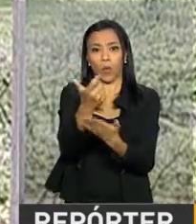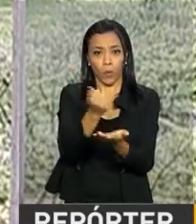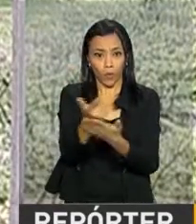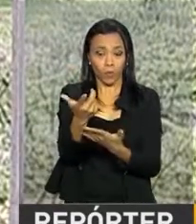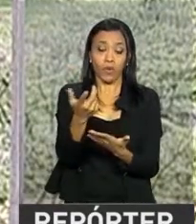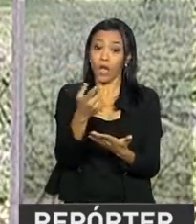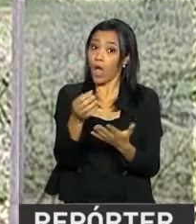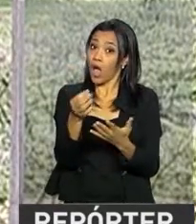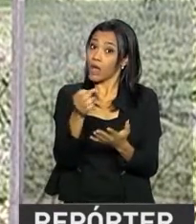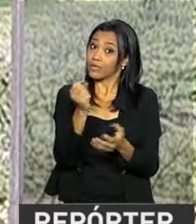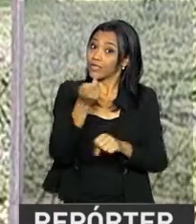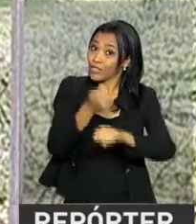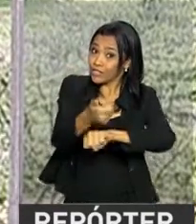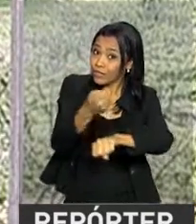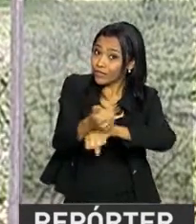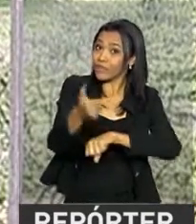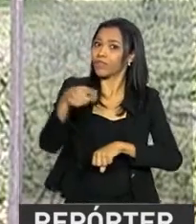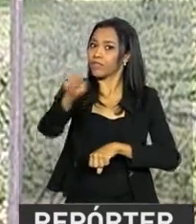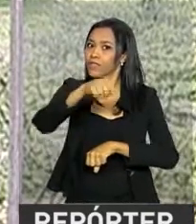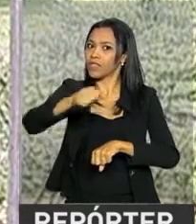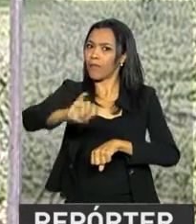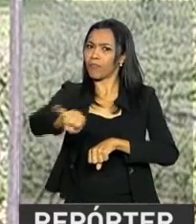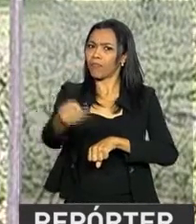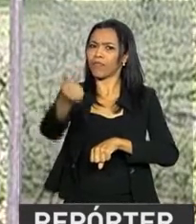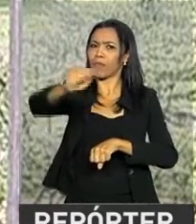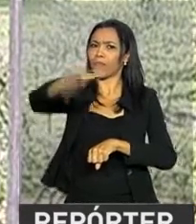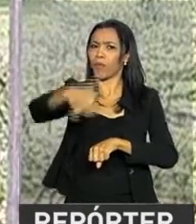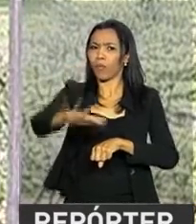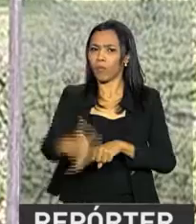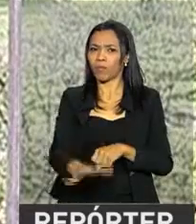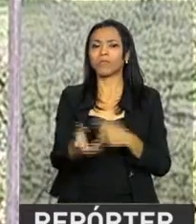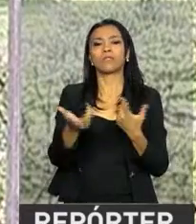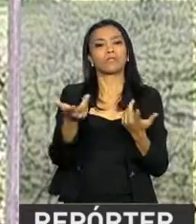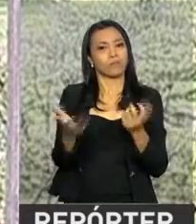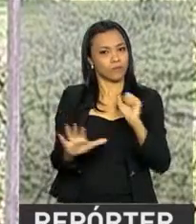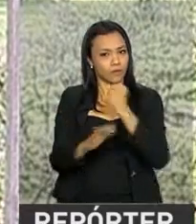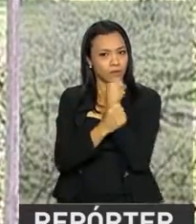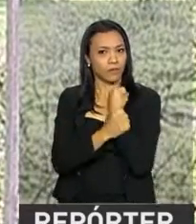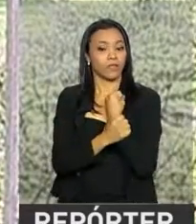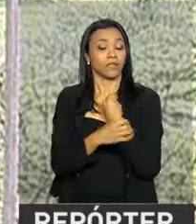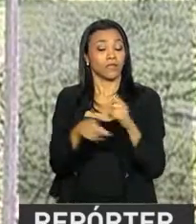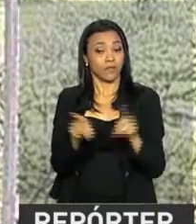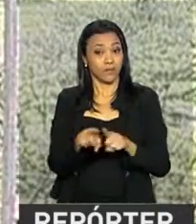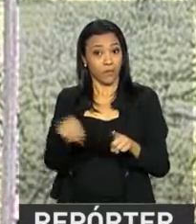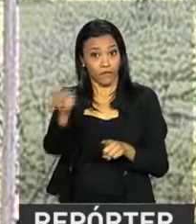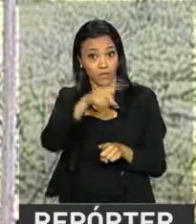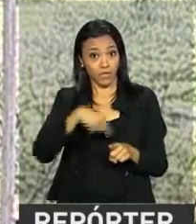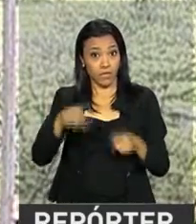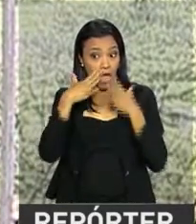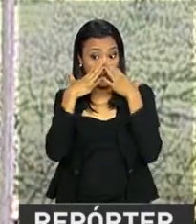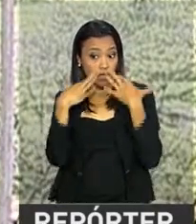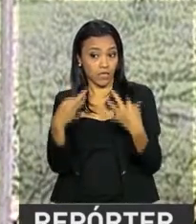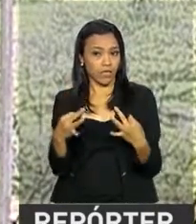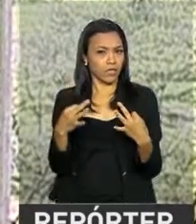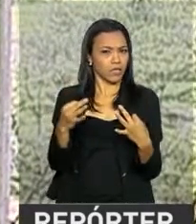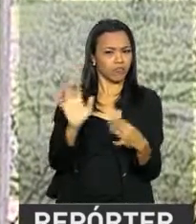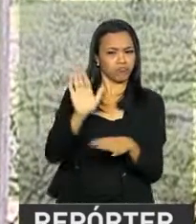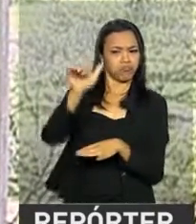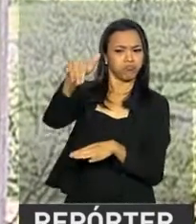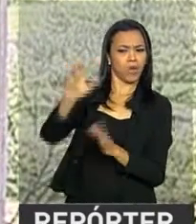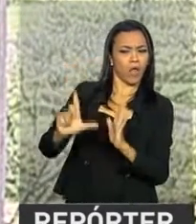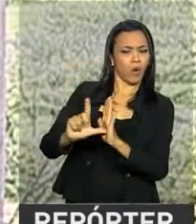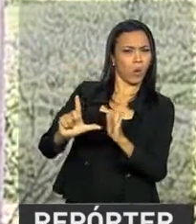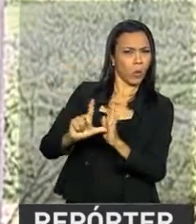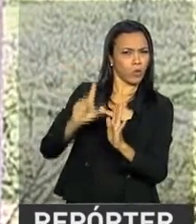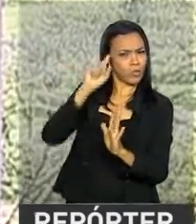dá dicas para você aproveitar as promoções com segurança. Além de verificar a reputação da loja, é